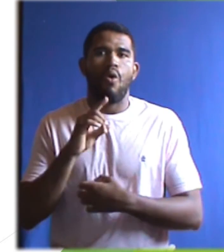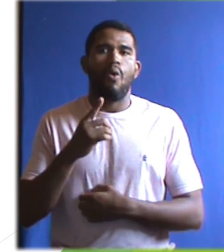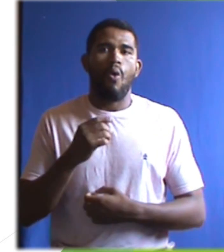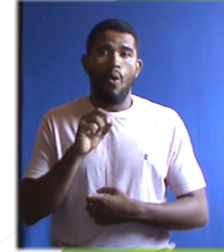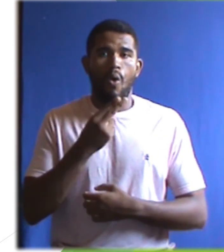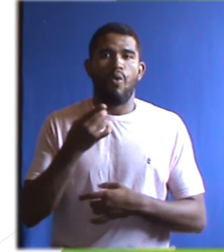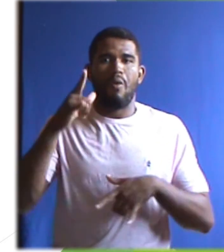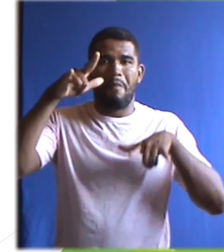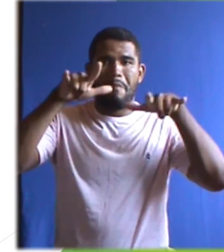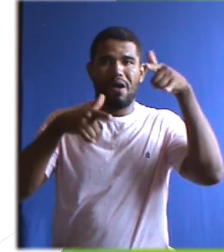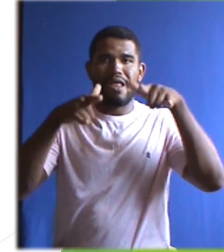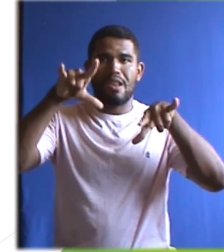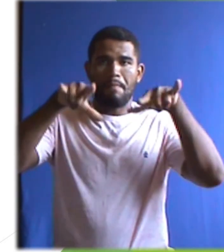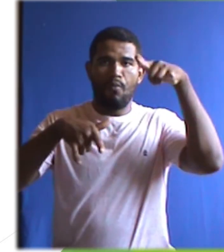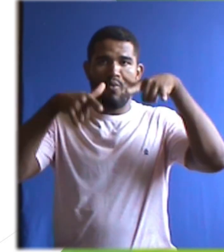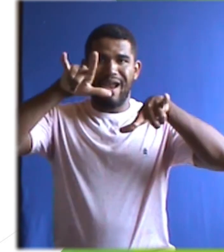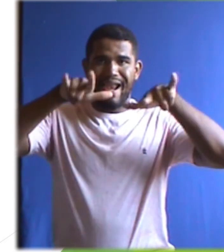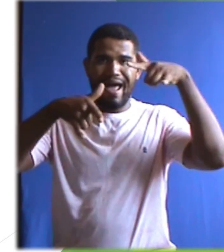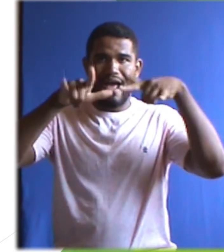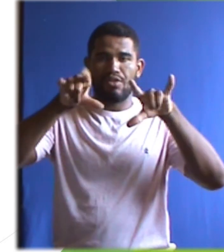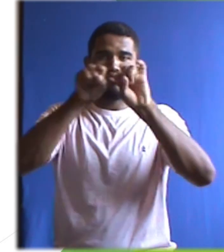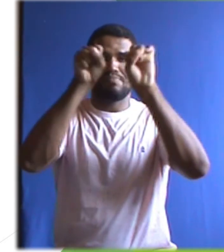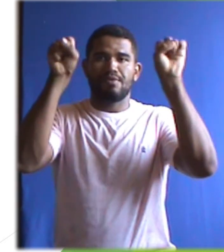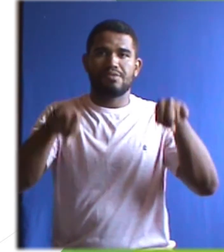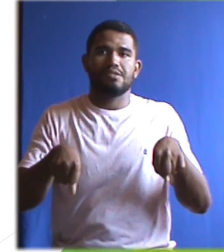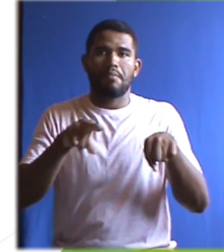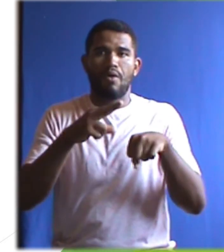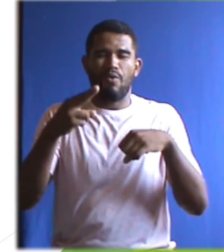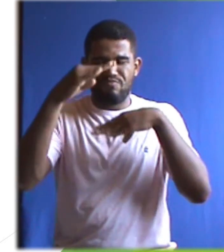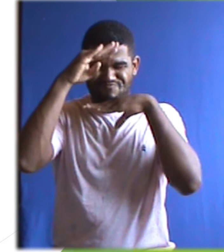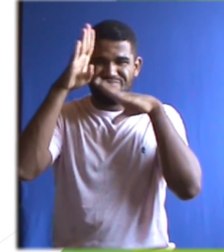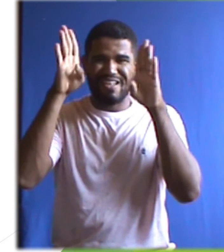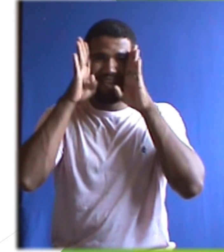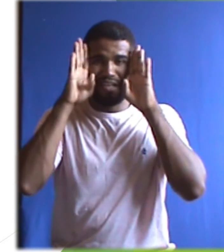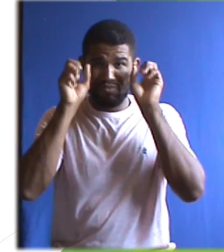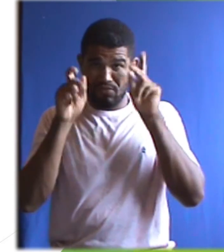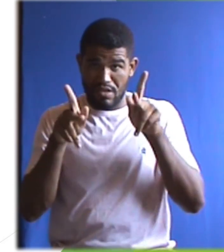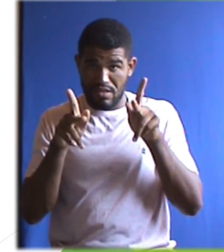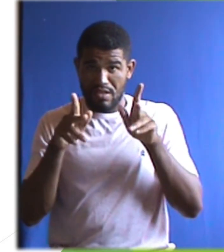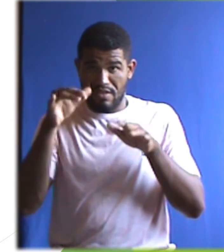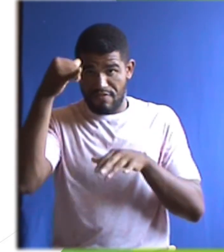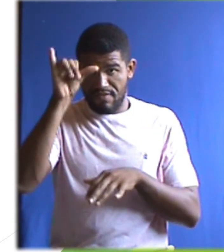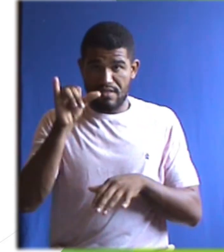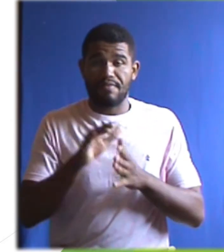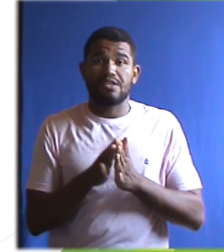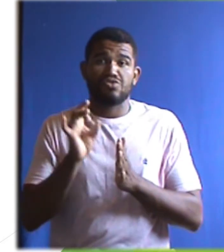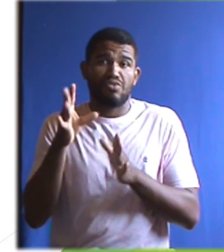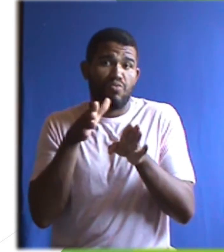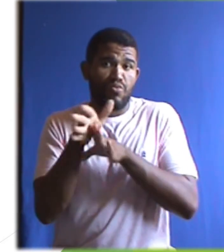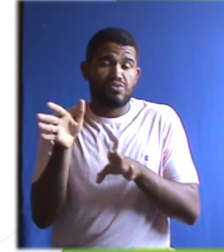professor frustrado ou manipulado pelo sistema ou um professor alienado, tá